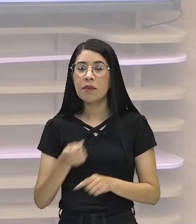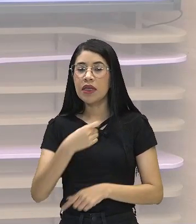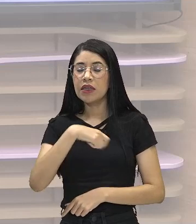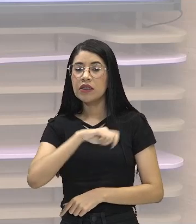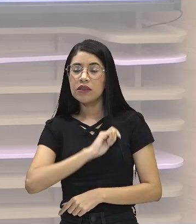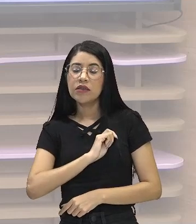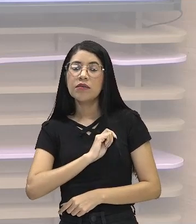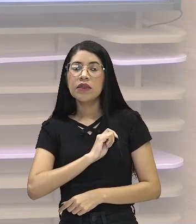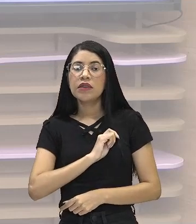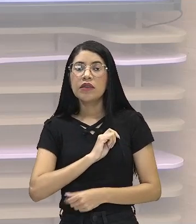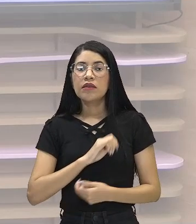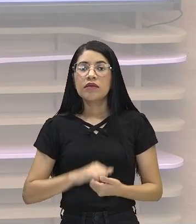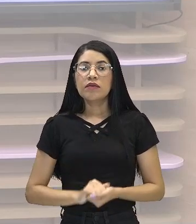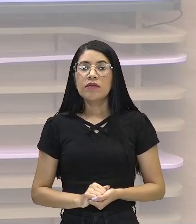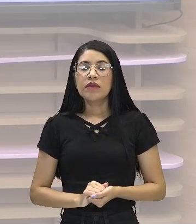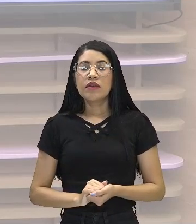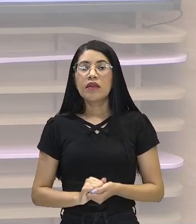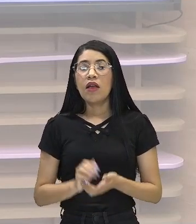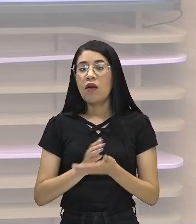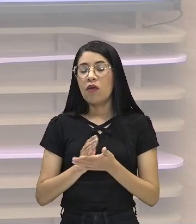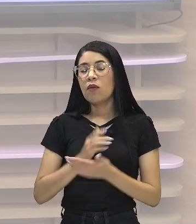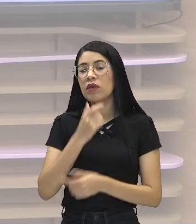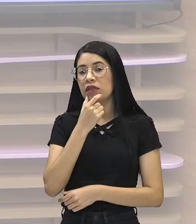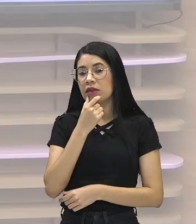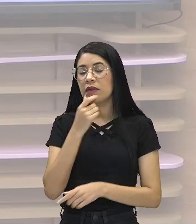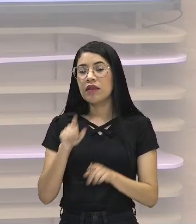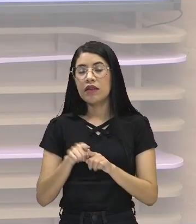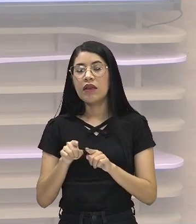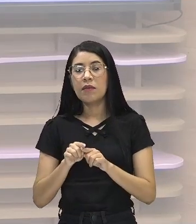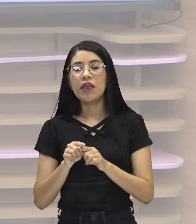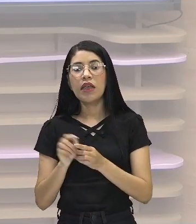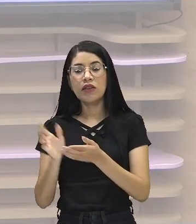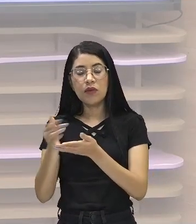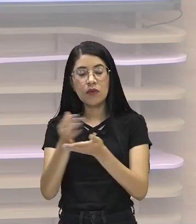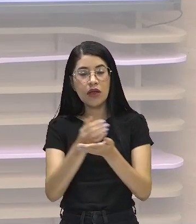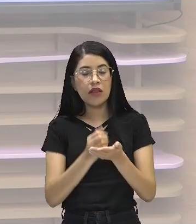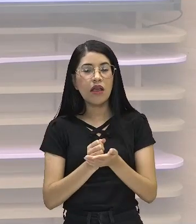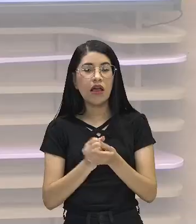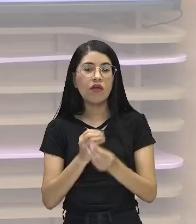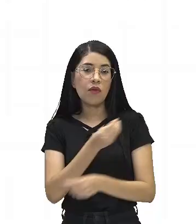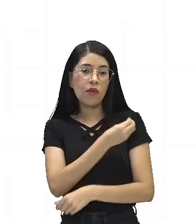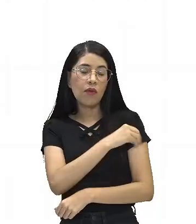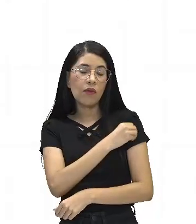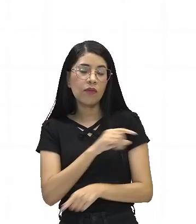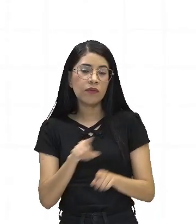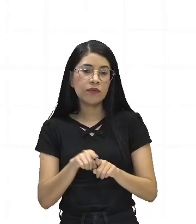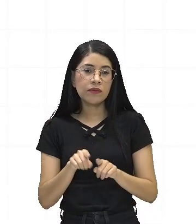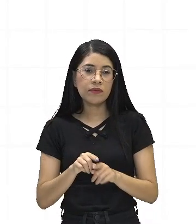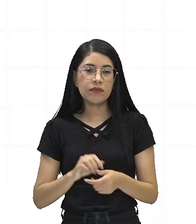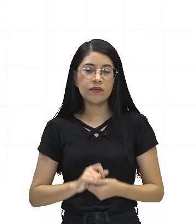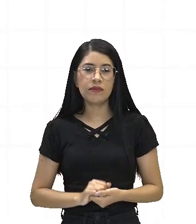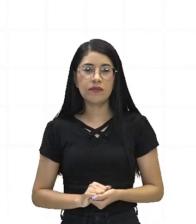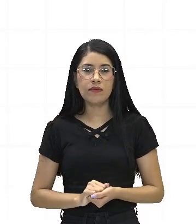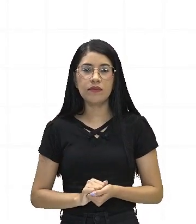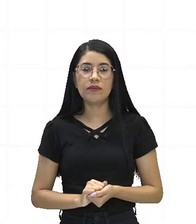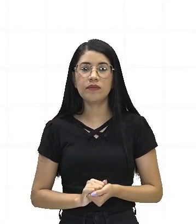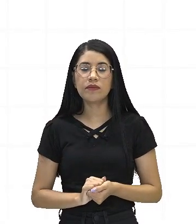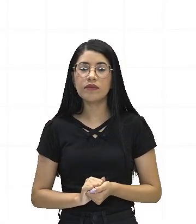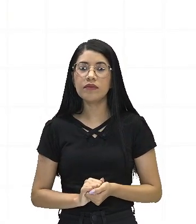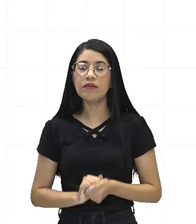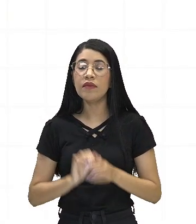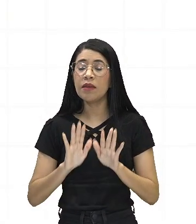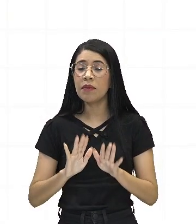Espanha, no caso ali também para a Inglaterra, onde eles recebiam a matéria-prima do algodão. No entanto, as altas cobranças